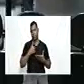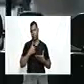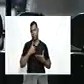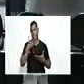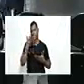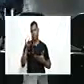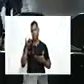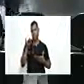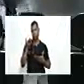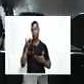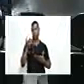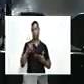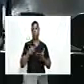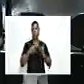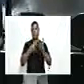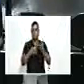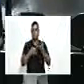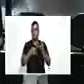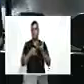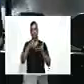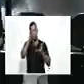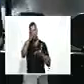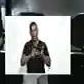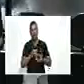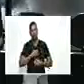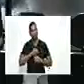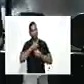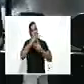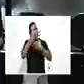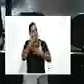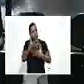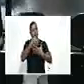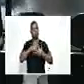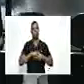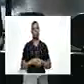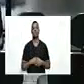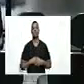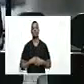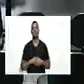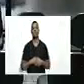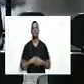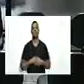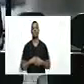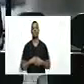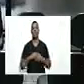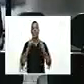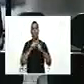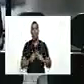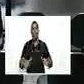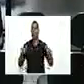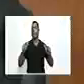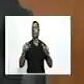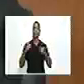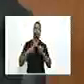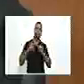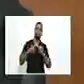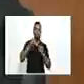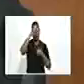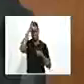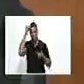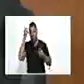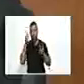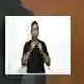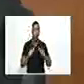que o convidado ele se manifeste sobre a a questão da limpeza pública Municipal